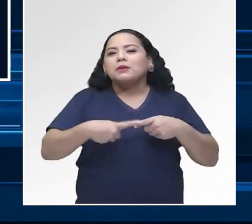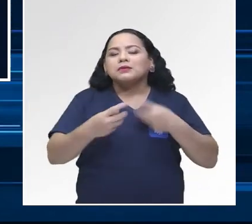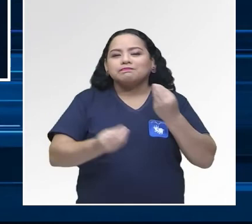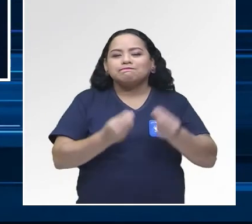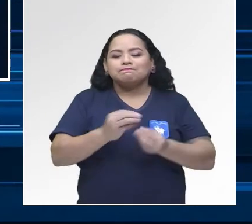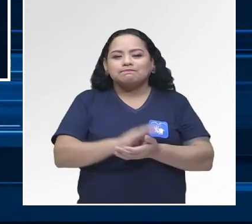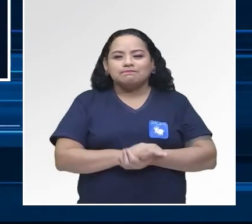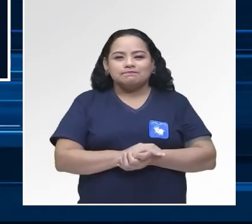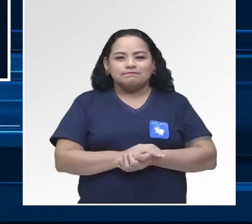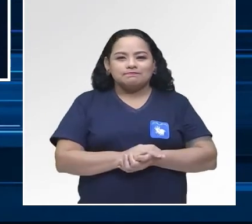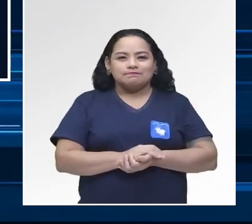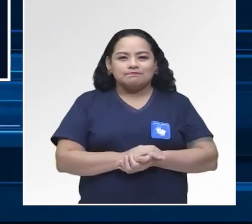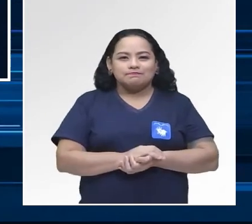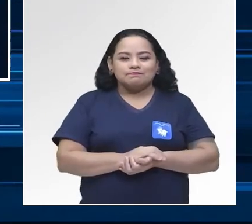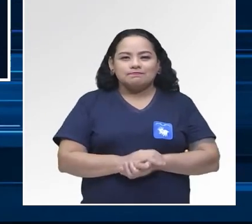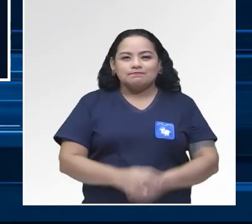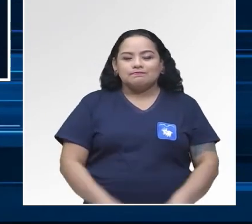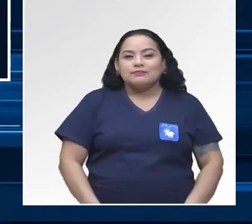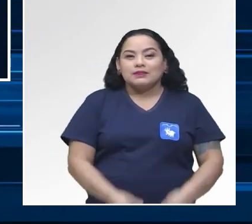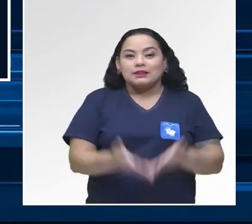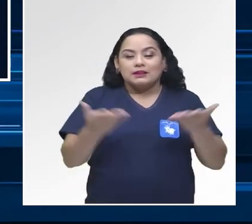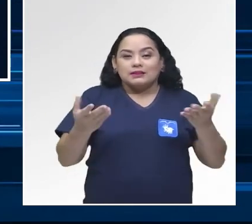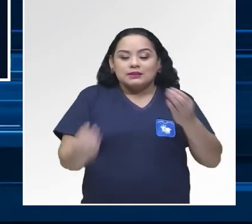Aí vem aquela questão.